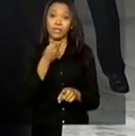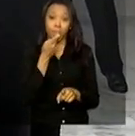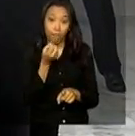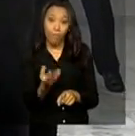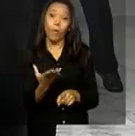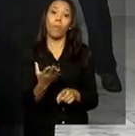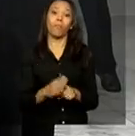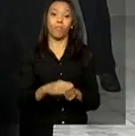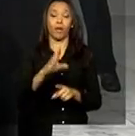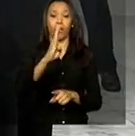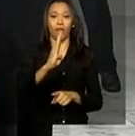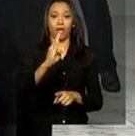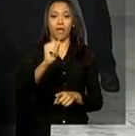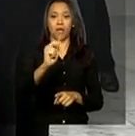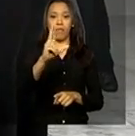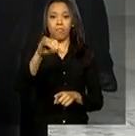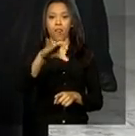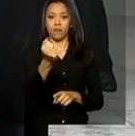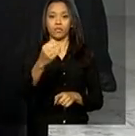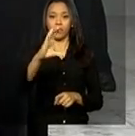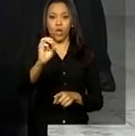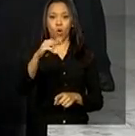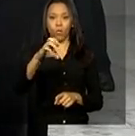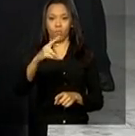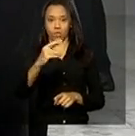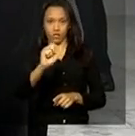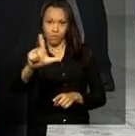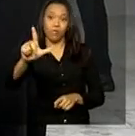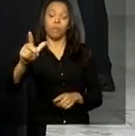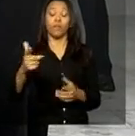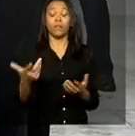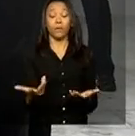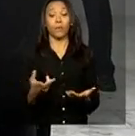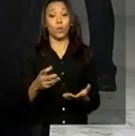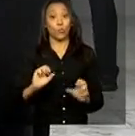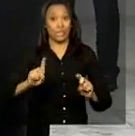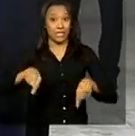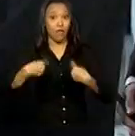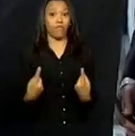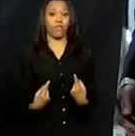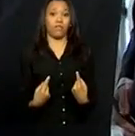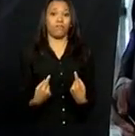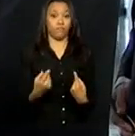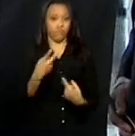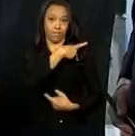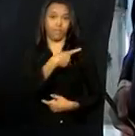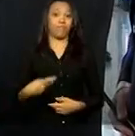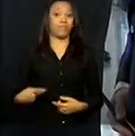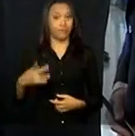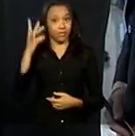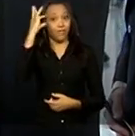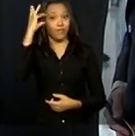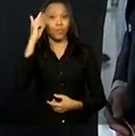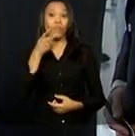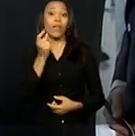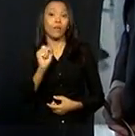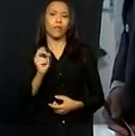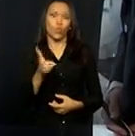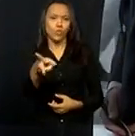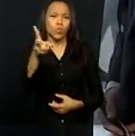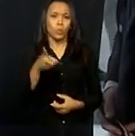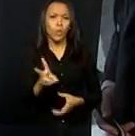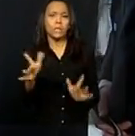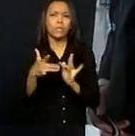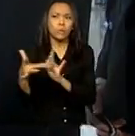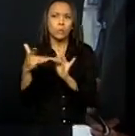commodities. Creio que o grande desafio desse segundo mandato é manter essa relação comercial bastante profícua com os chineses,